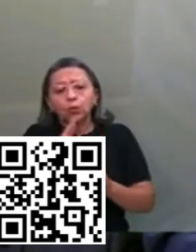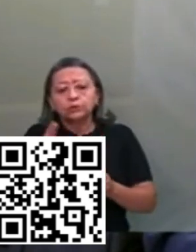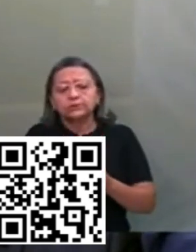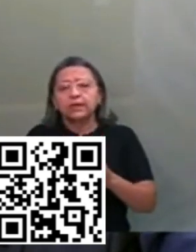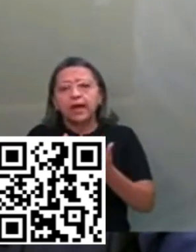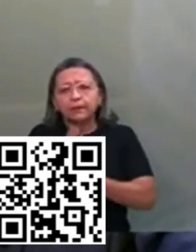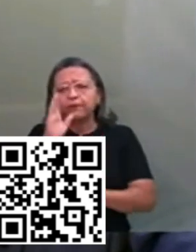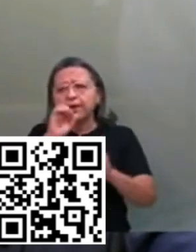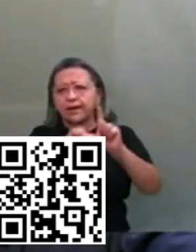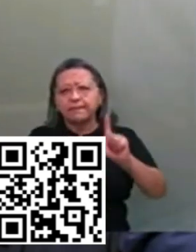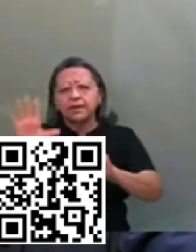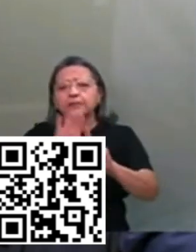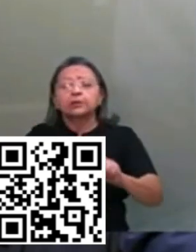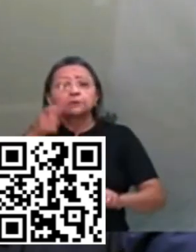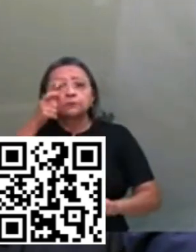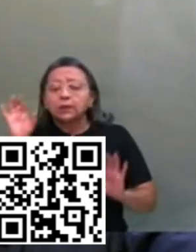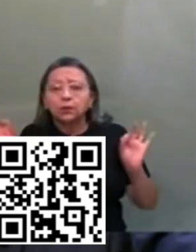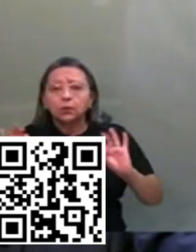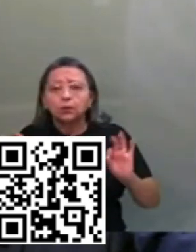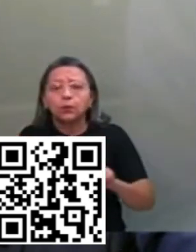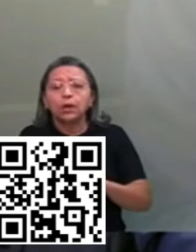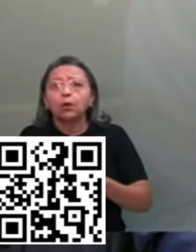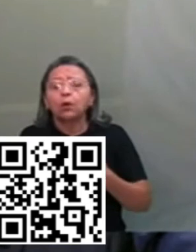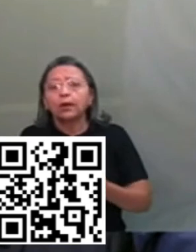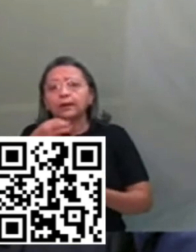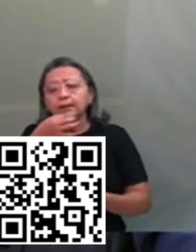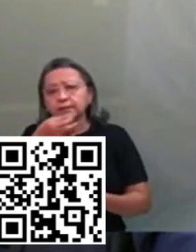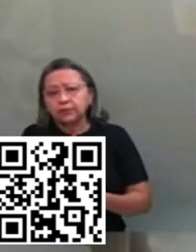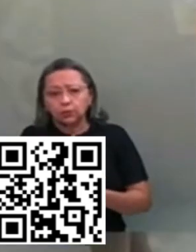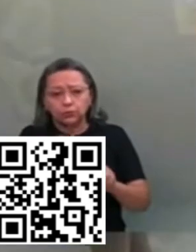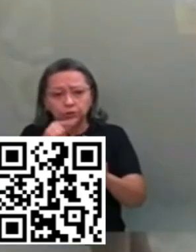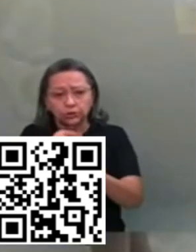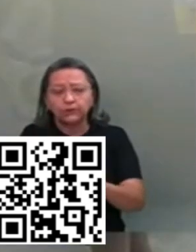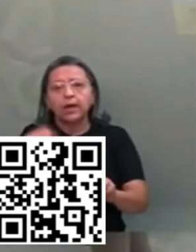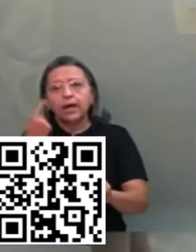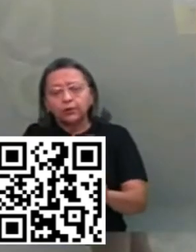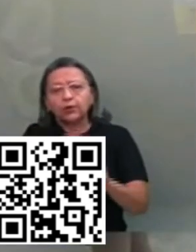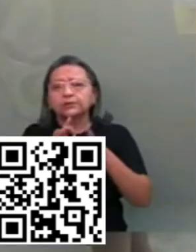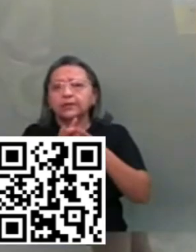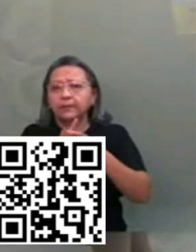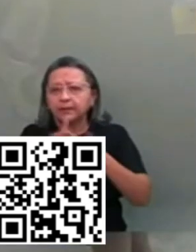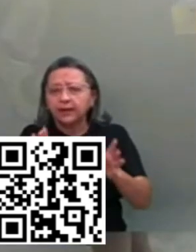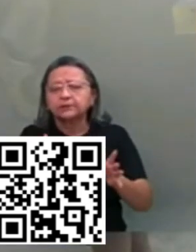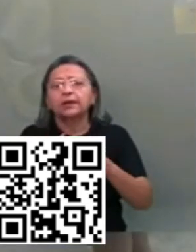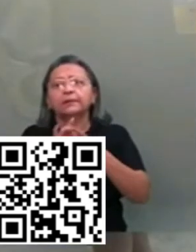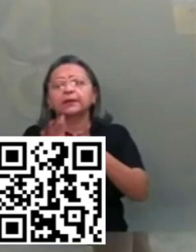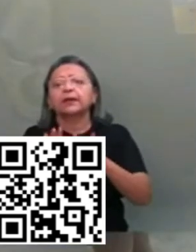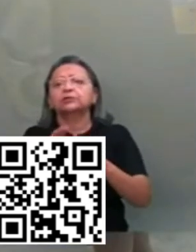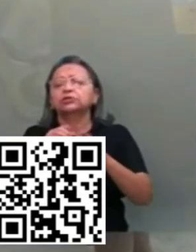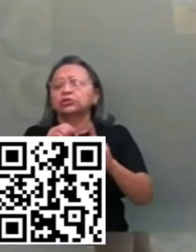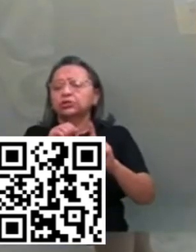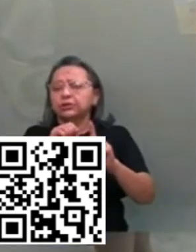mídia, não interessa por quê, por qual intenção e objetivo. A nossa liberdade, a liberdade de